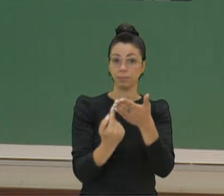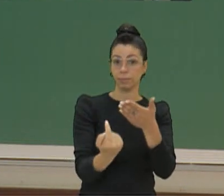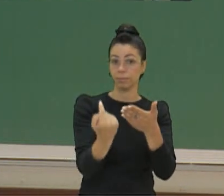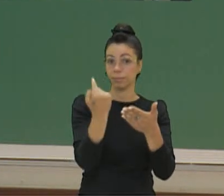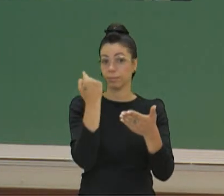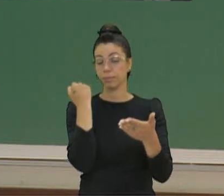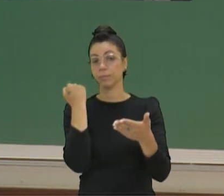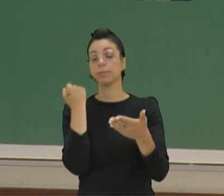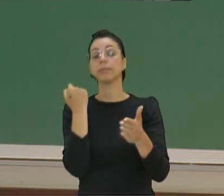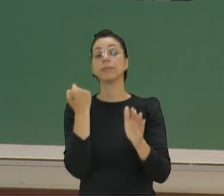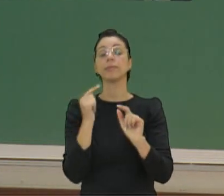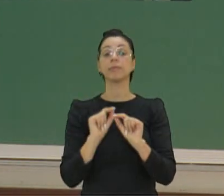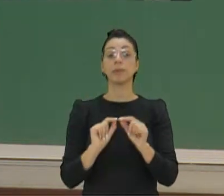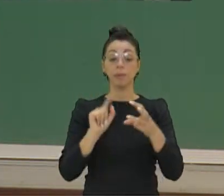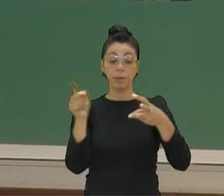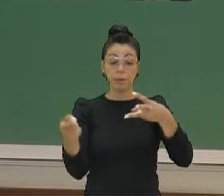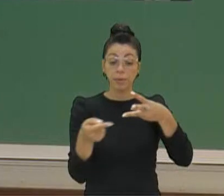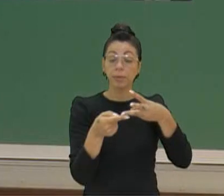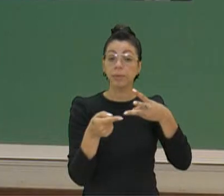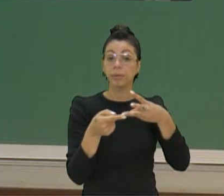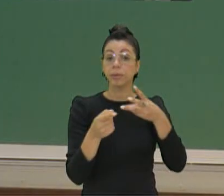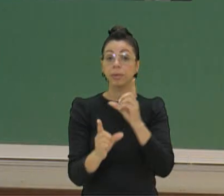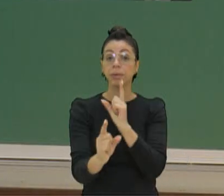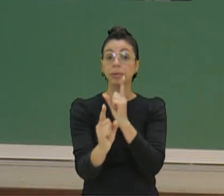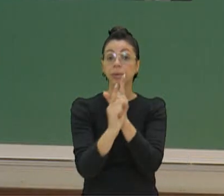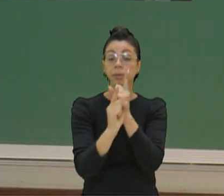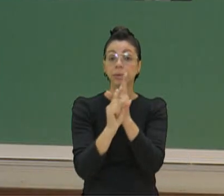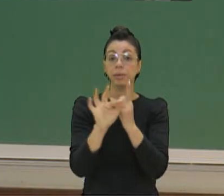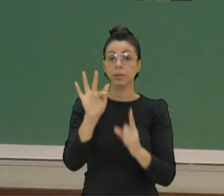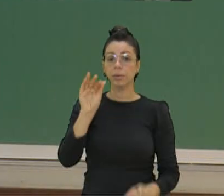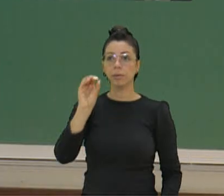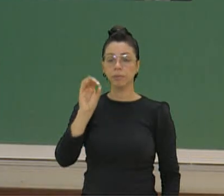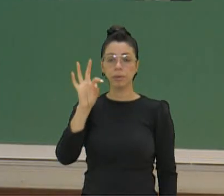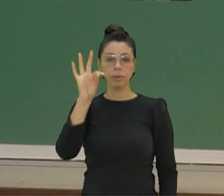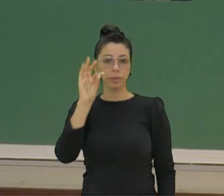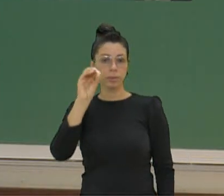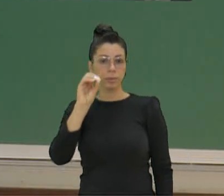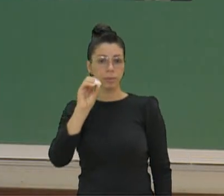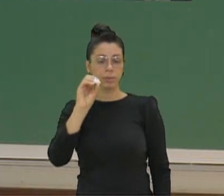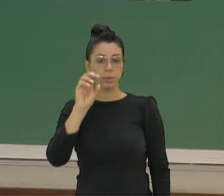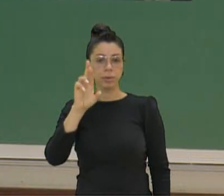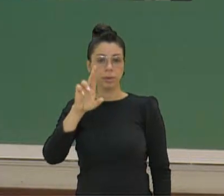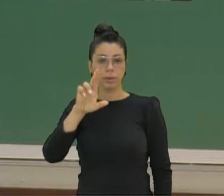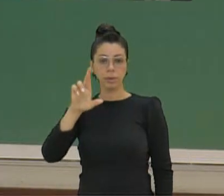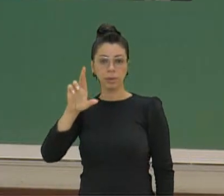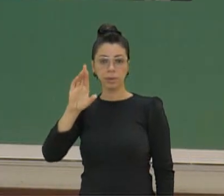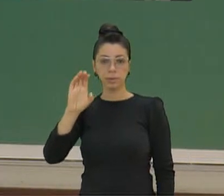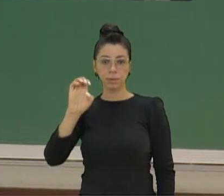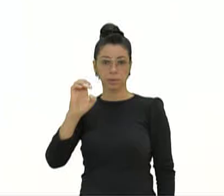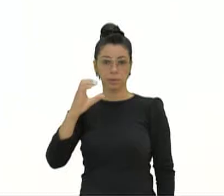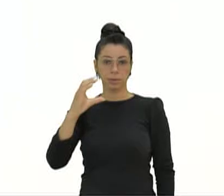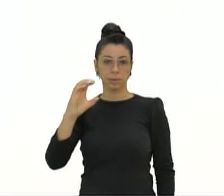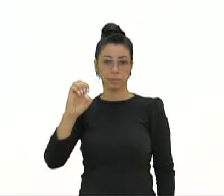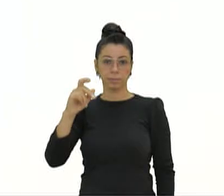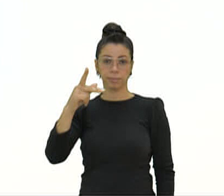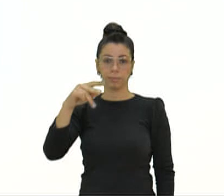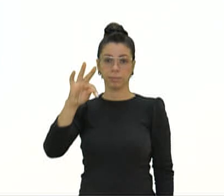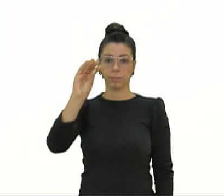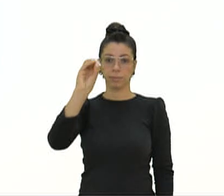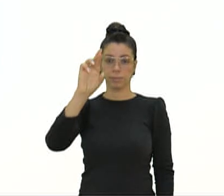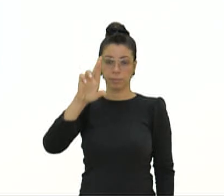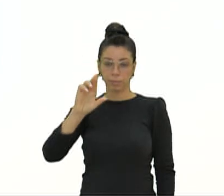aula passada. É na retina que eu encontro os fotorreceptores, Fabiano? Com certeza. Então, aqui a gente vai falar deles novamente.